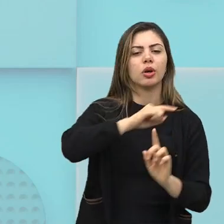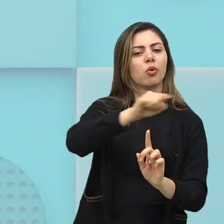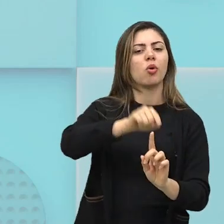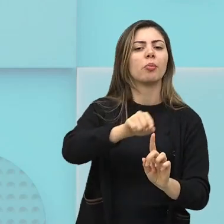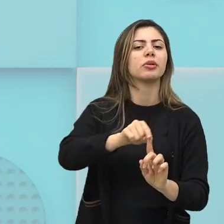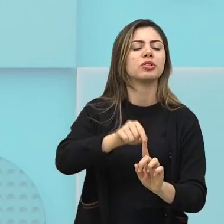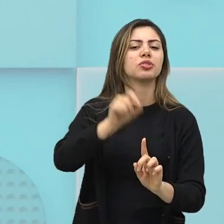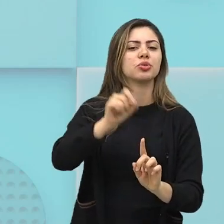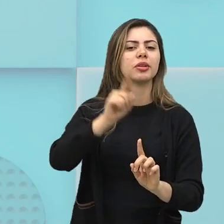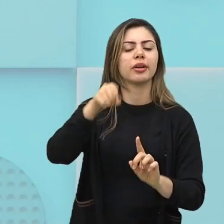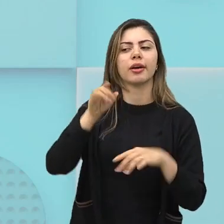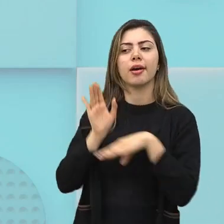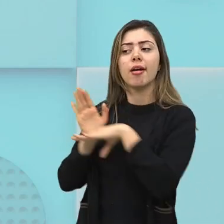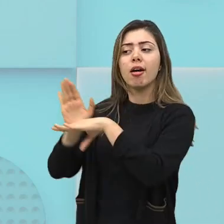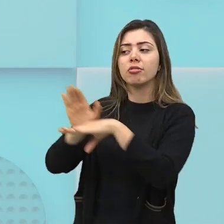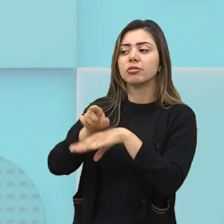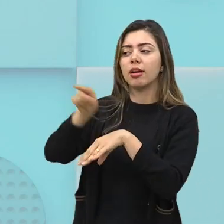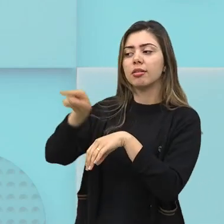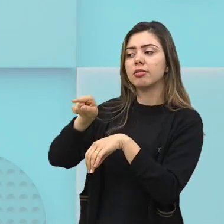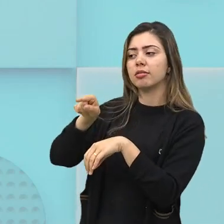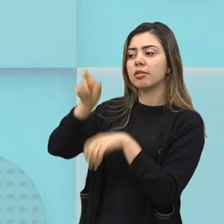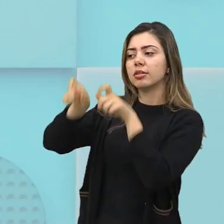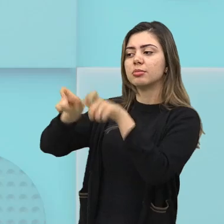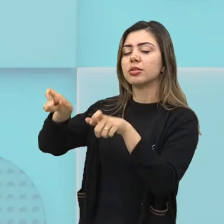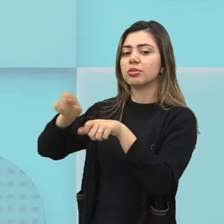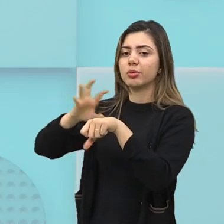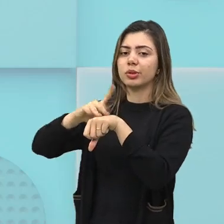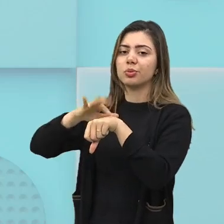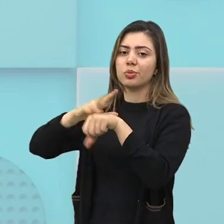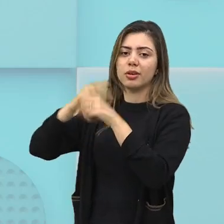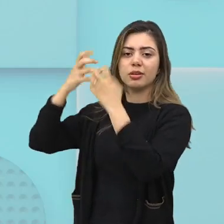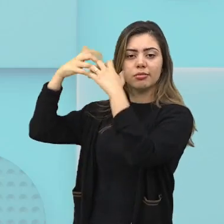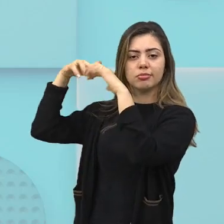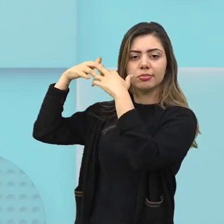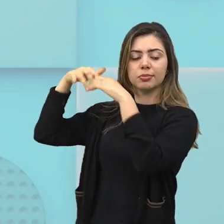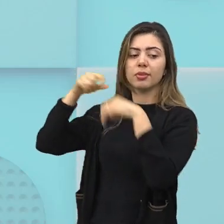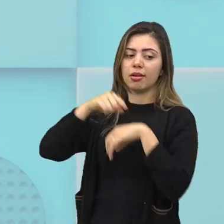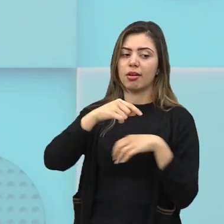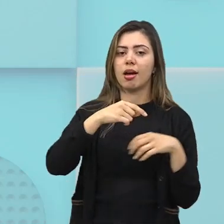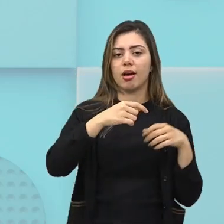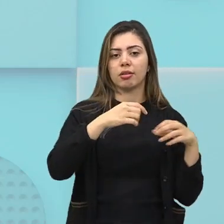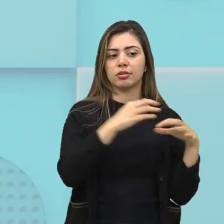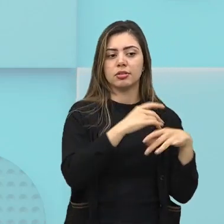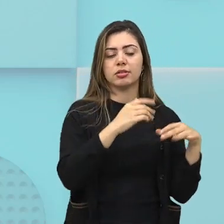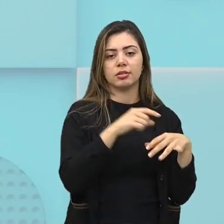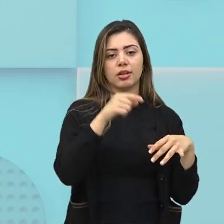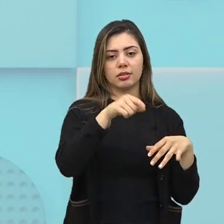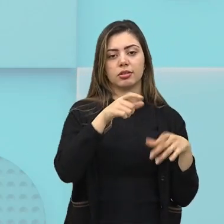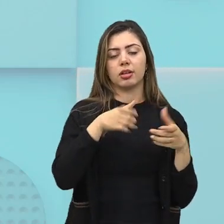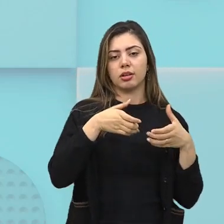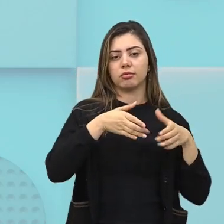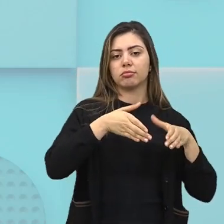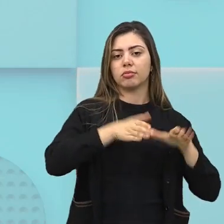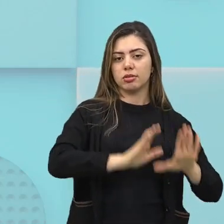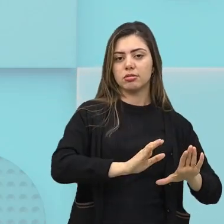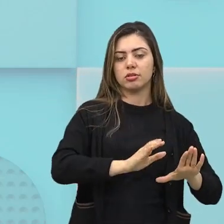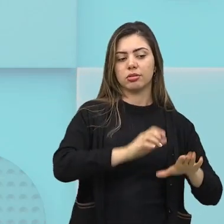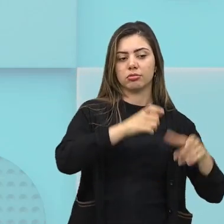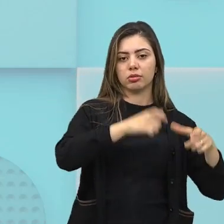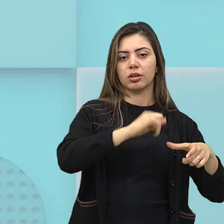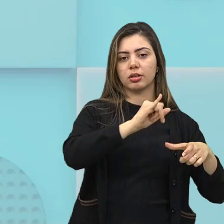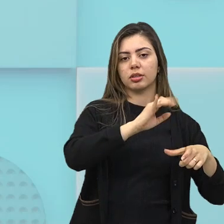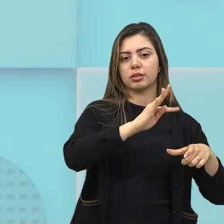intenção de ajudar os doentes mentais em sua cidade natal, no caso de Itaguaí.